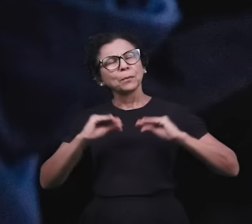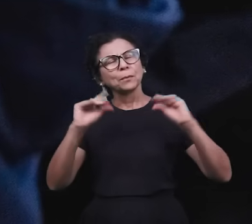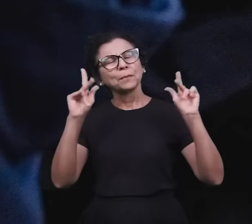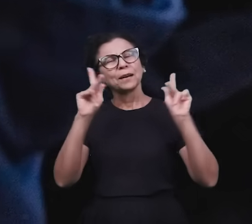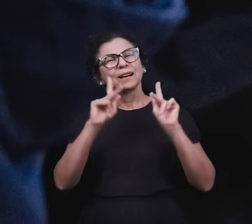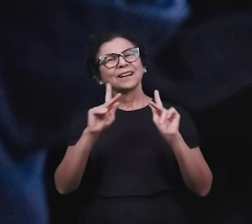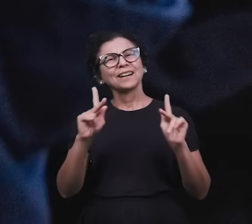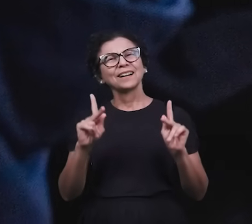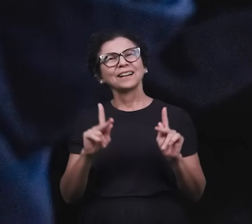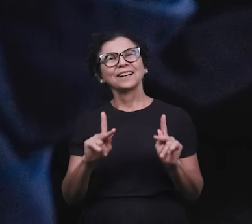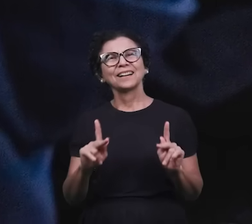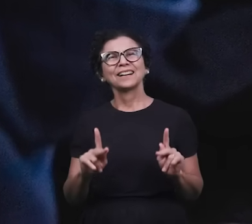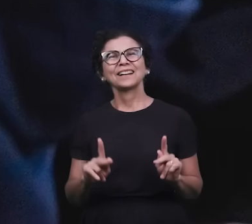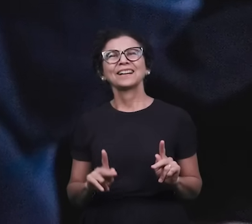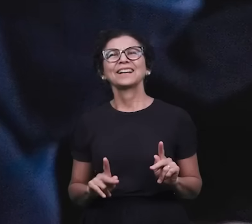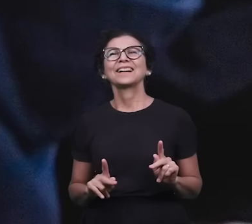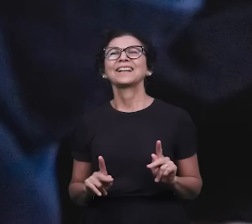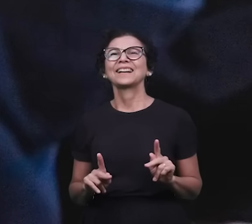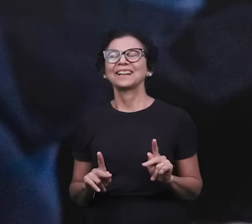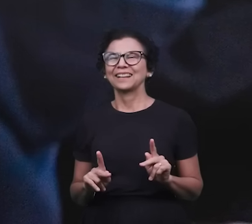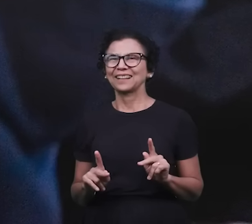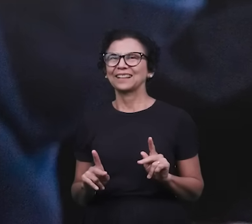quer alimentar tua